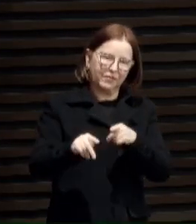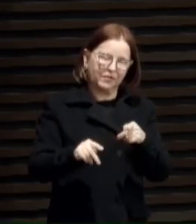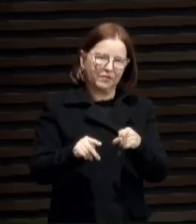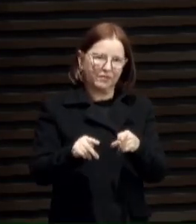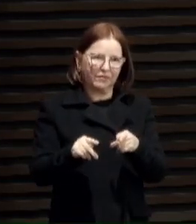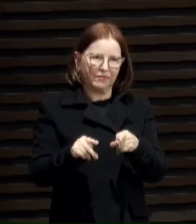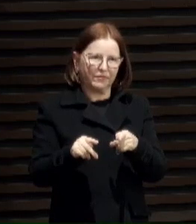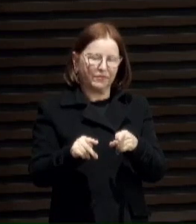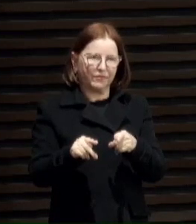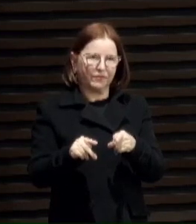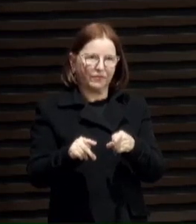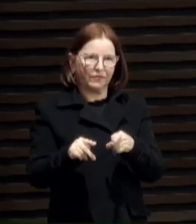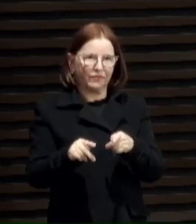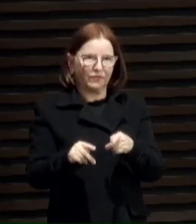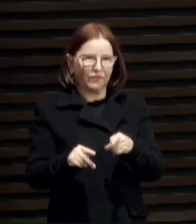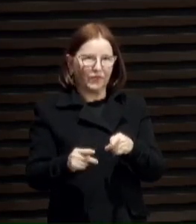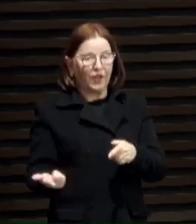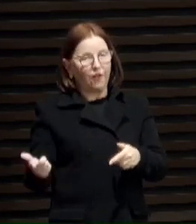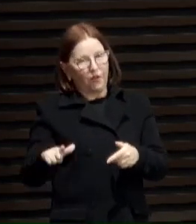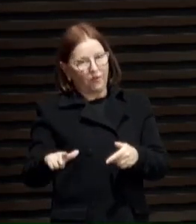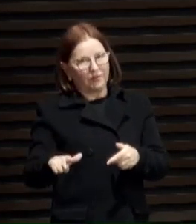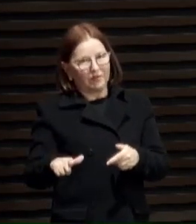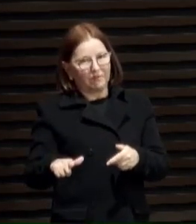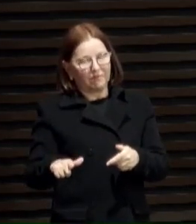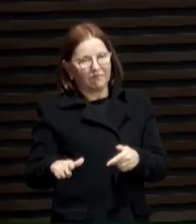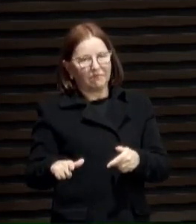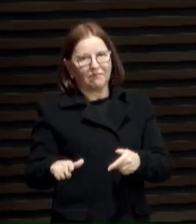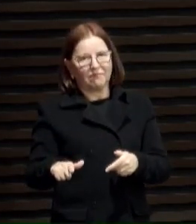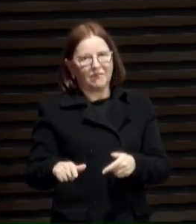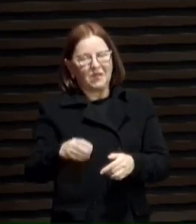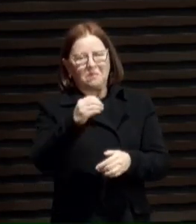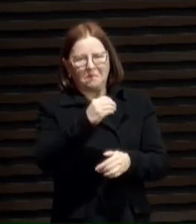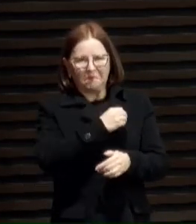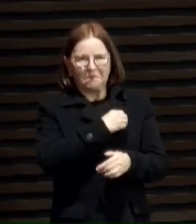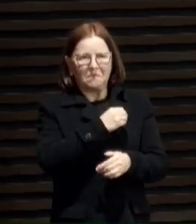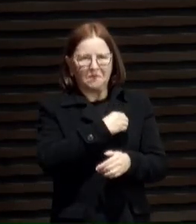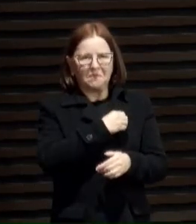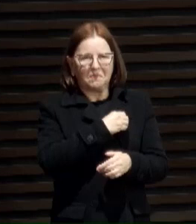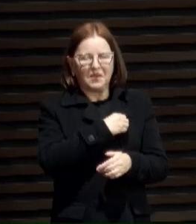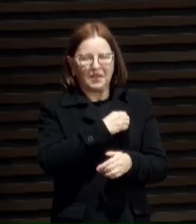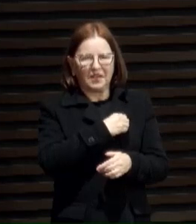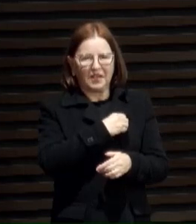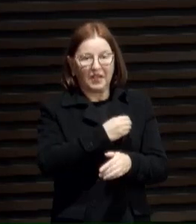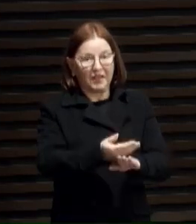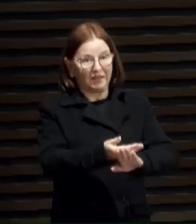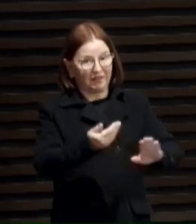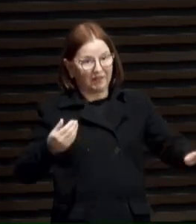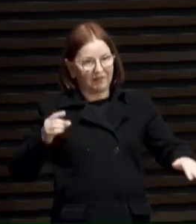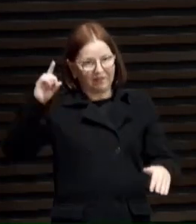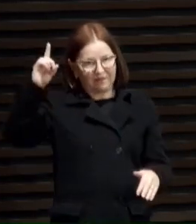havia retornado às velhas práticas do pecado e do distanciamento de Deus.